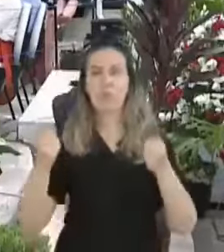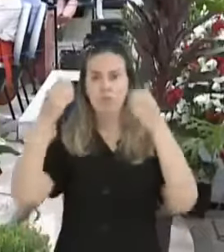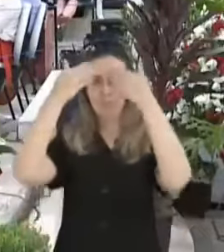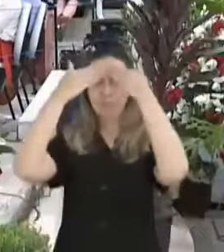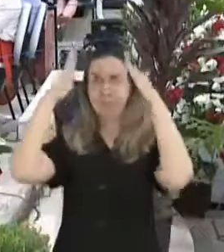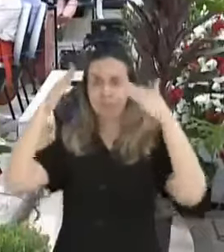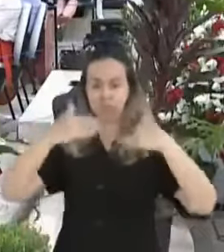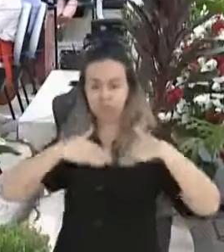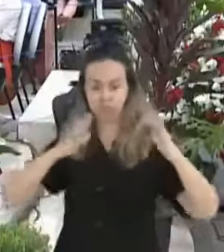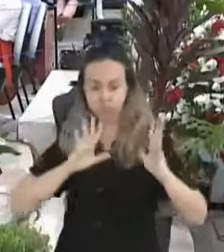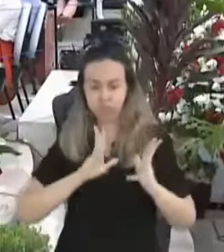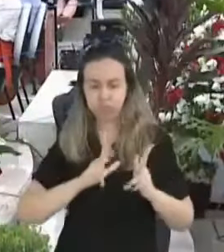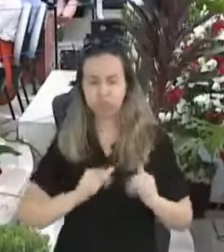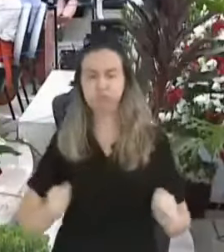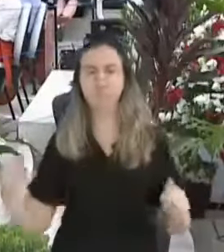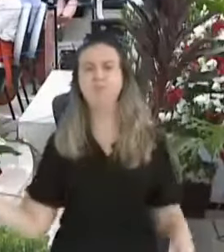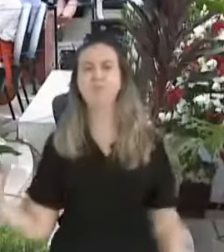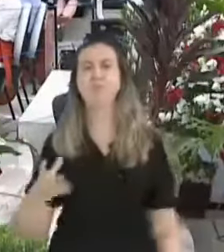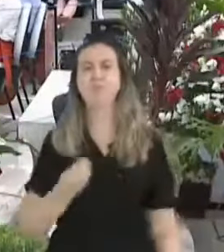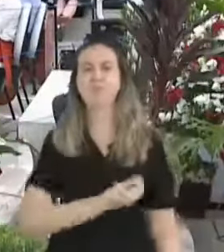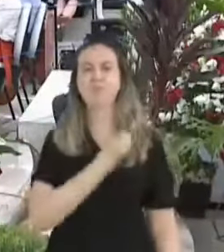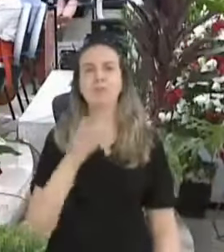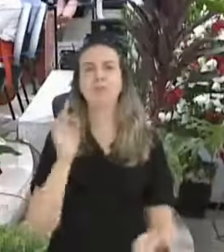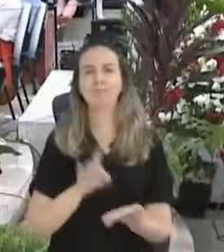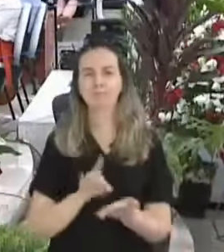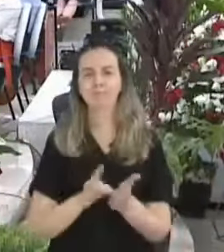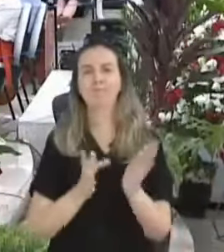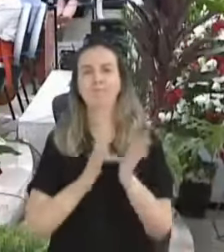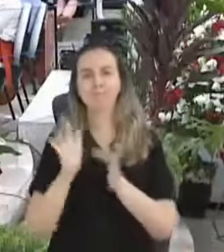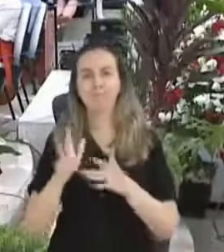Converte-nos a ti, Senhor,